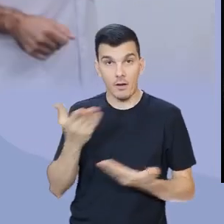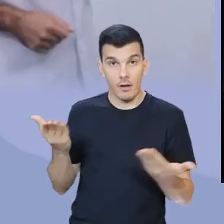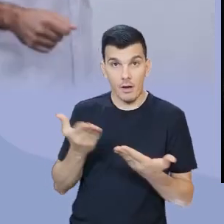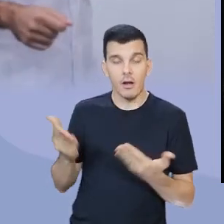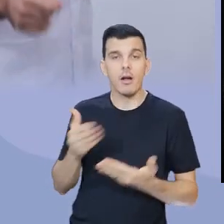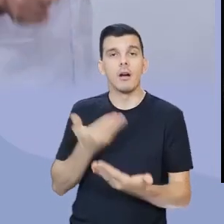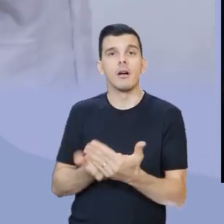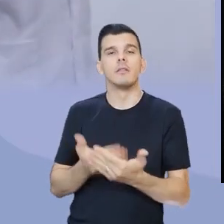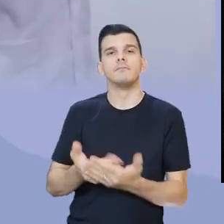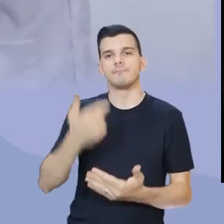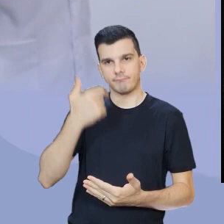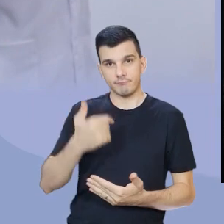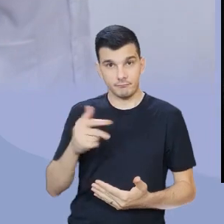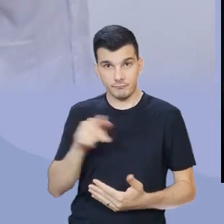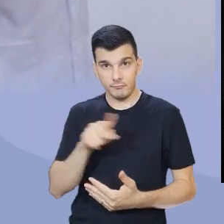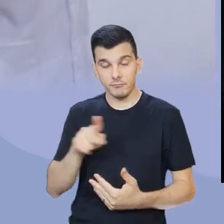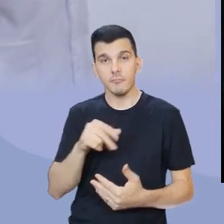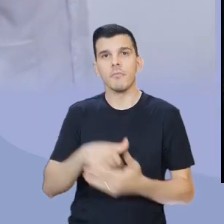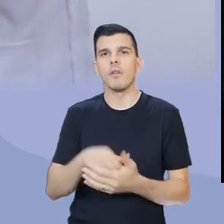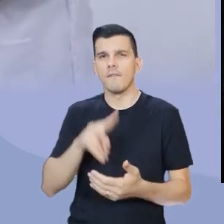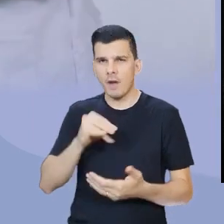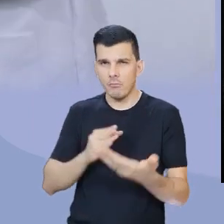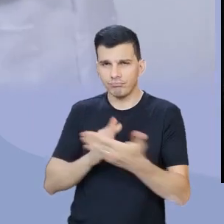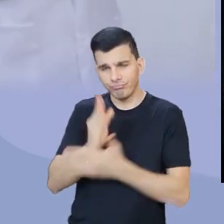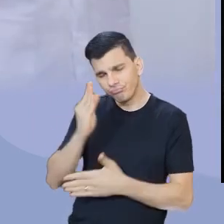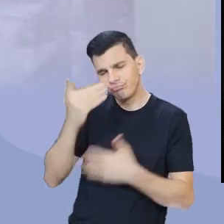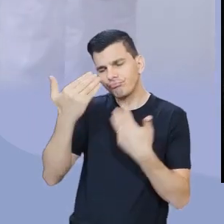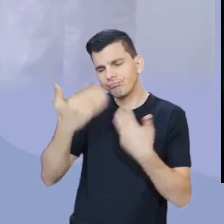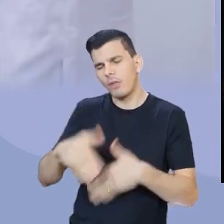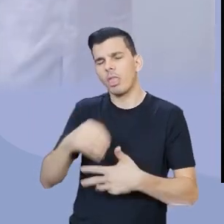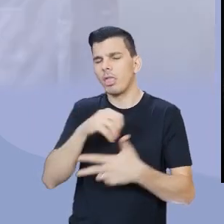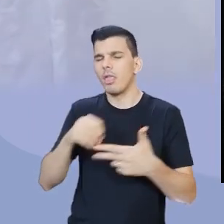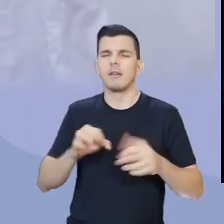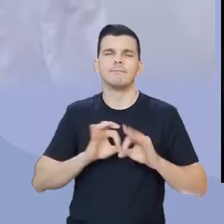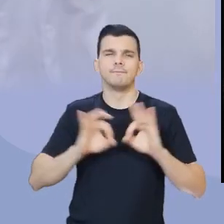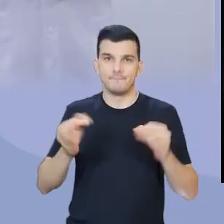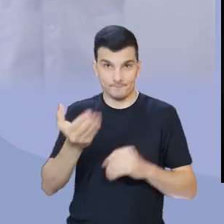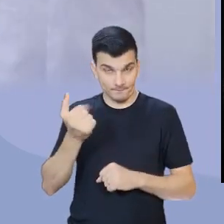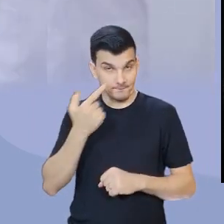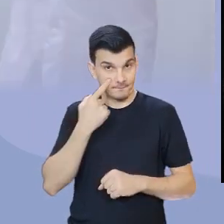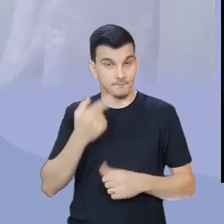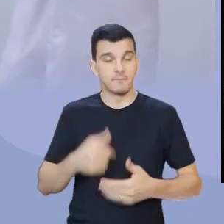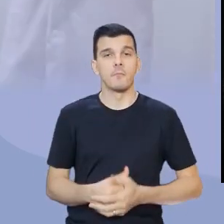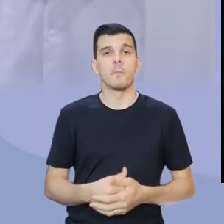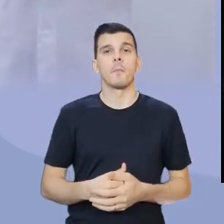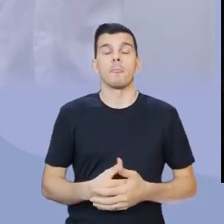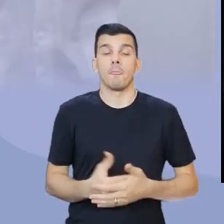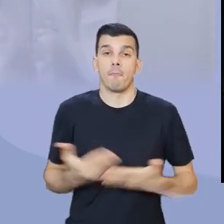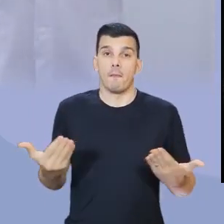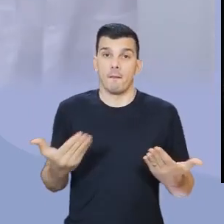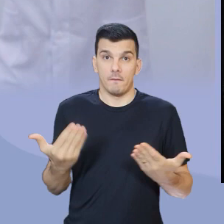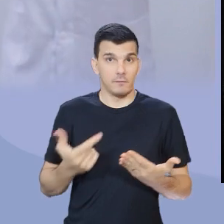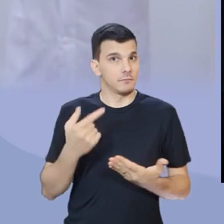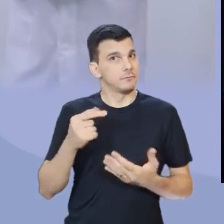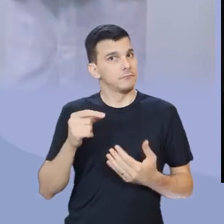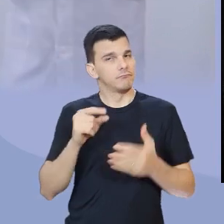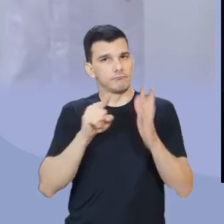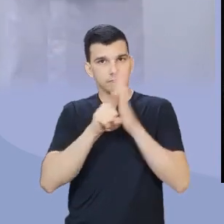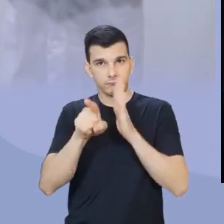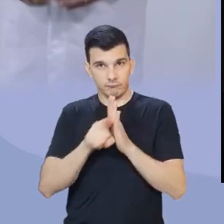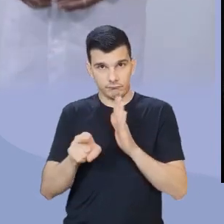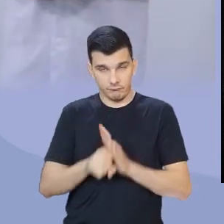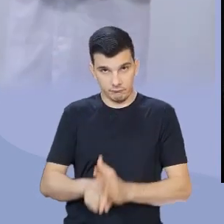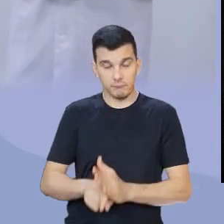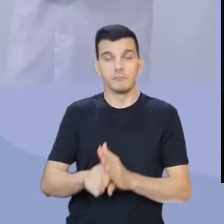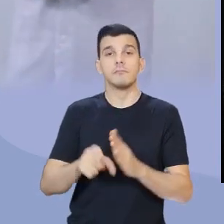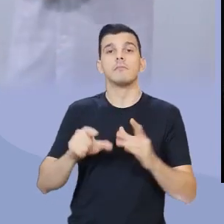do professor Hélio Hacker que você vai detonar na prova de matemática do Enem. Vem comigo. Nós vamos aqui fazer questões,